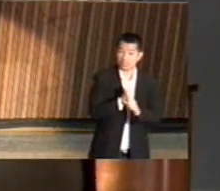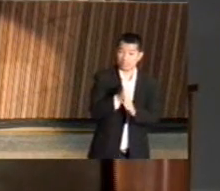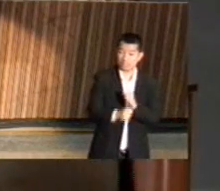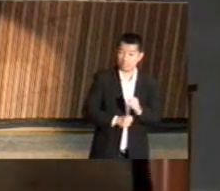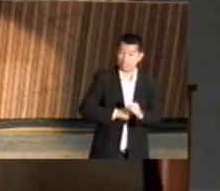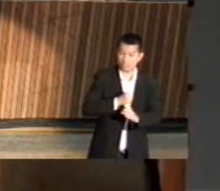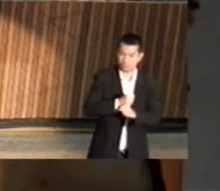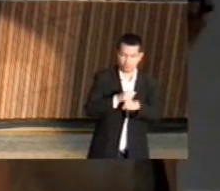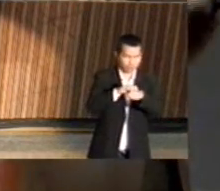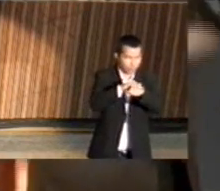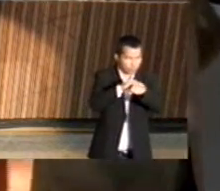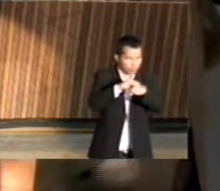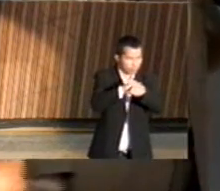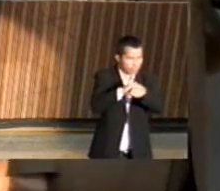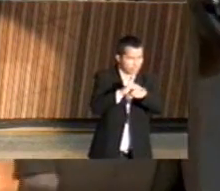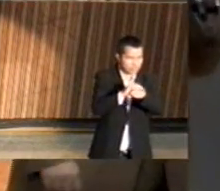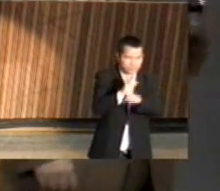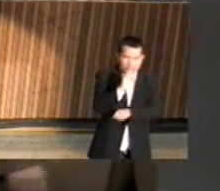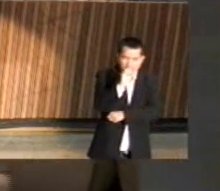na sua visão,